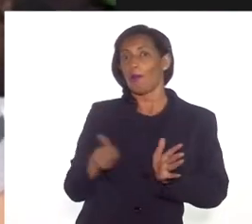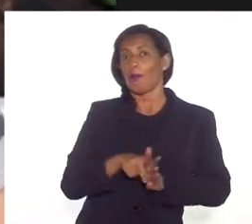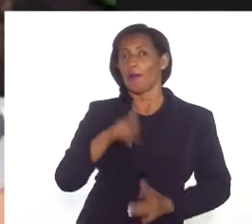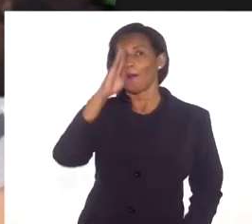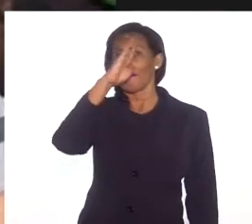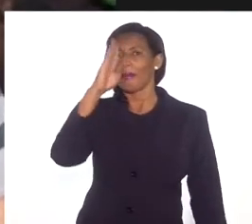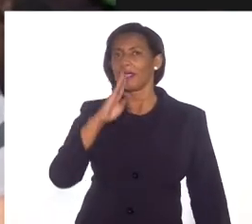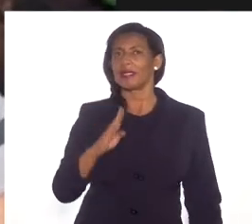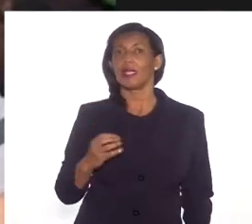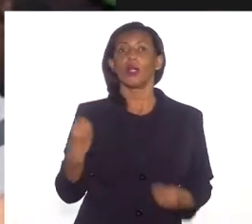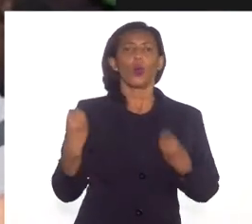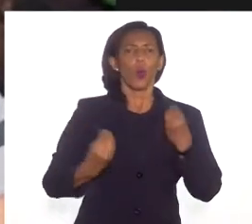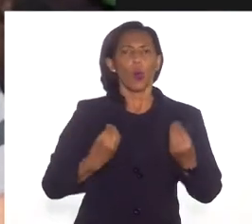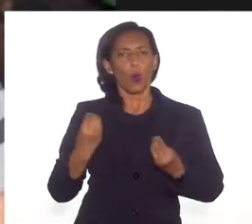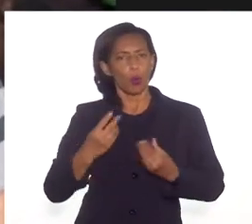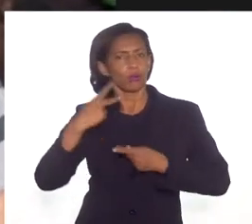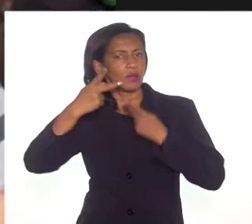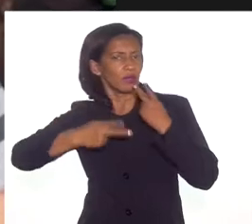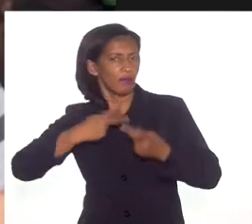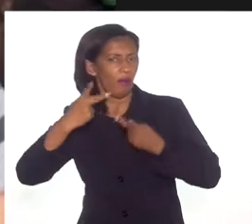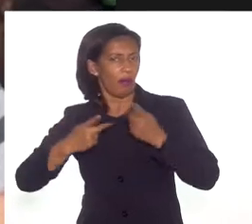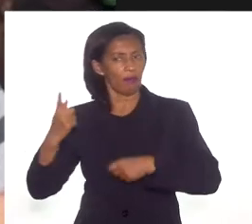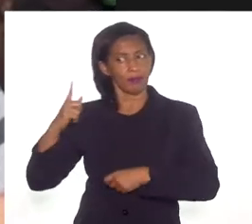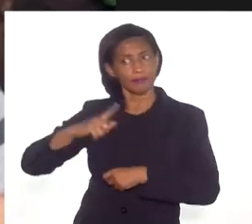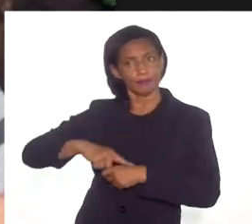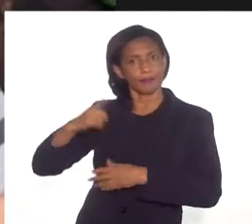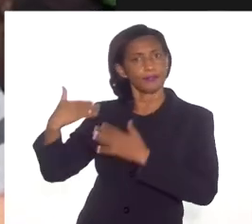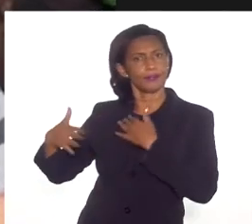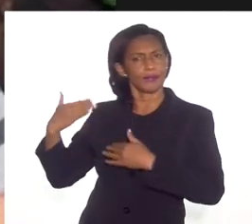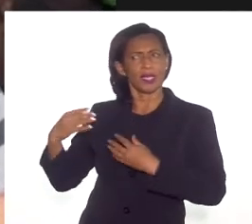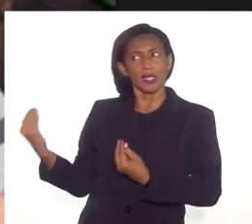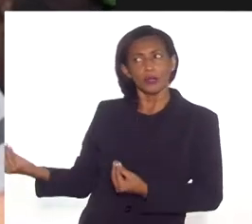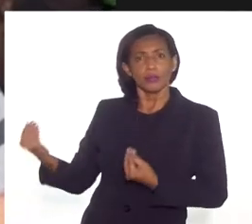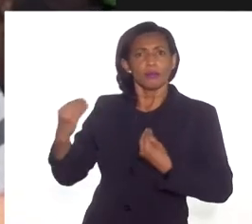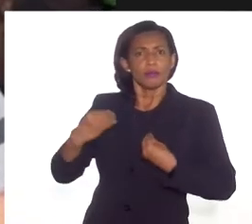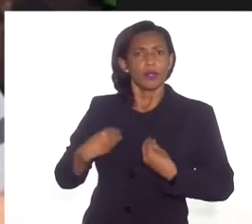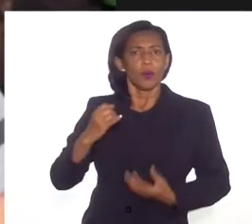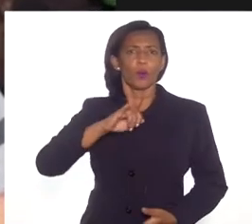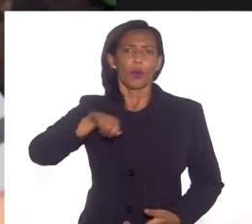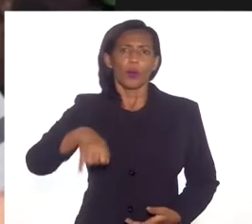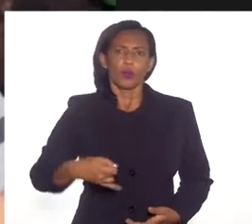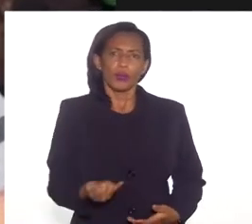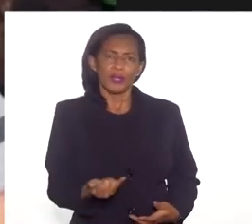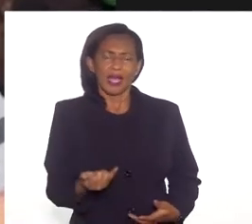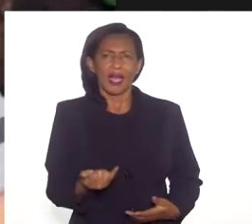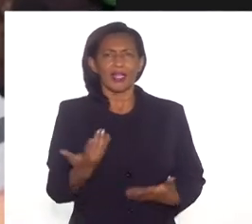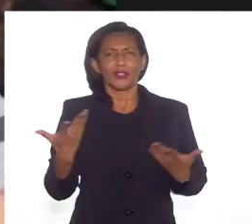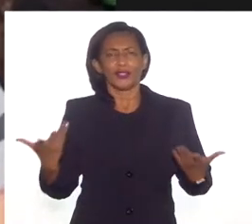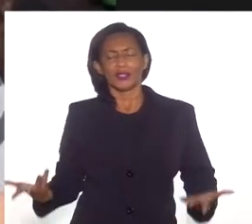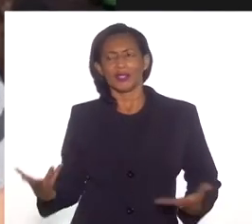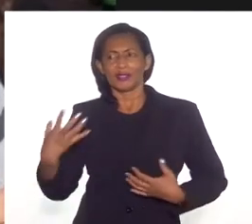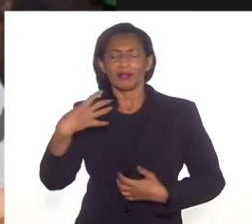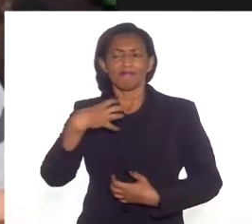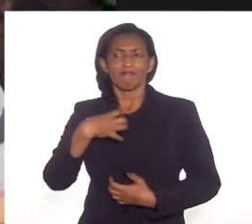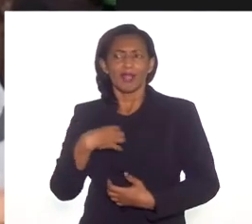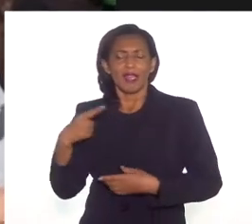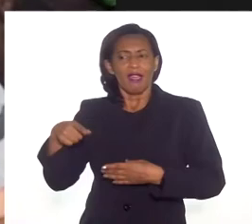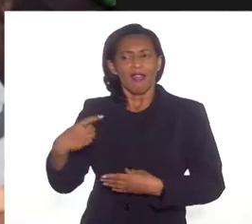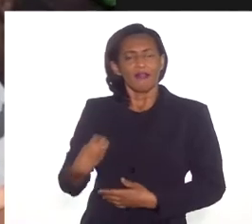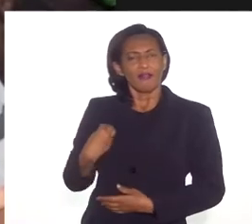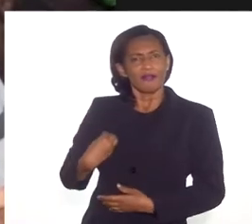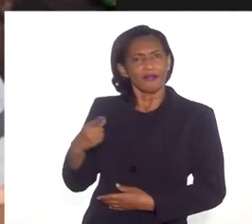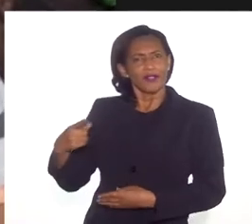dizia naquela ocasião. E isso acabou me dando a oportunidade de tanto ficar e conviver